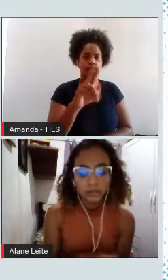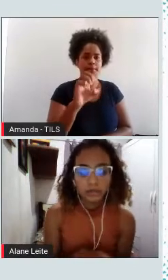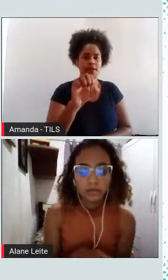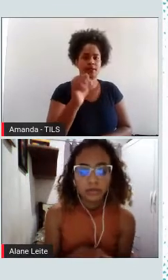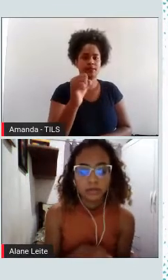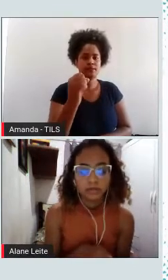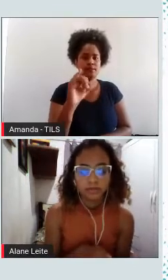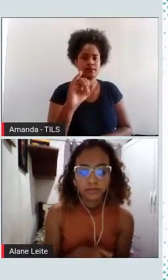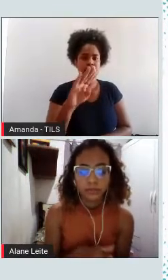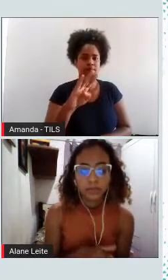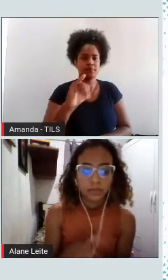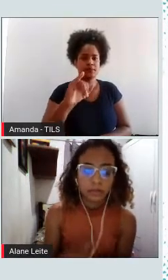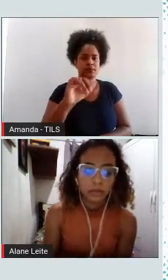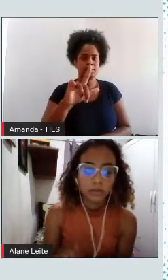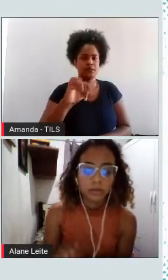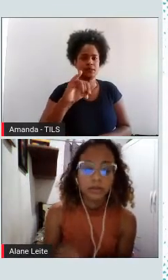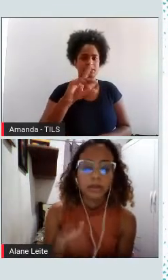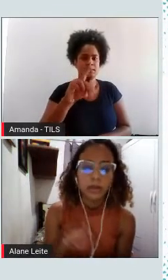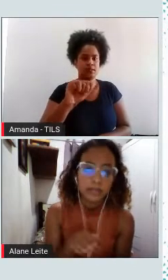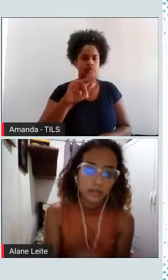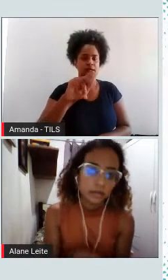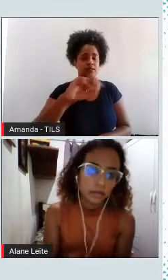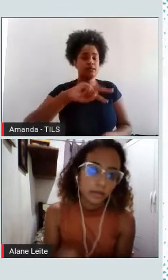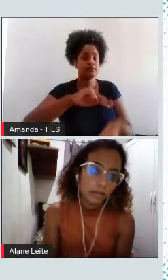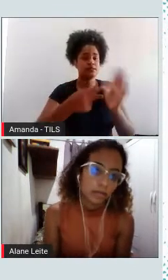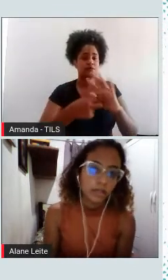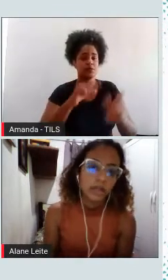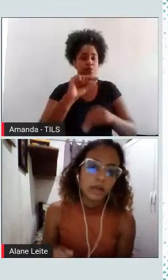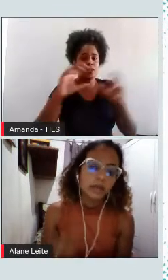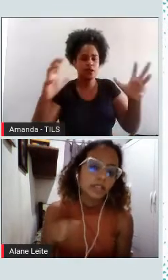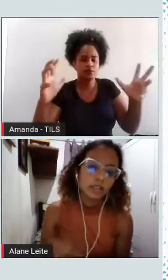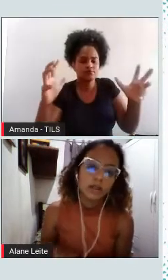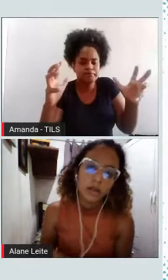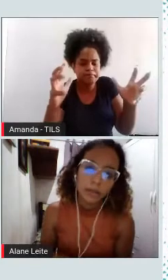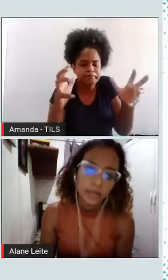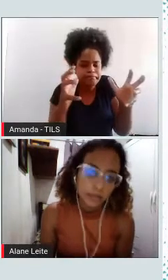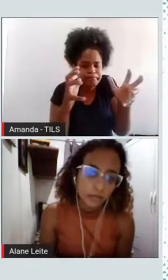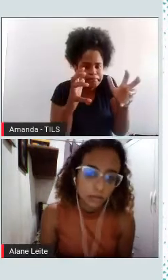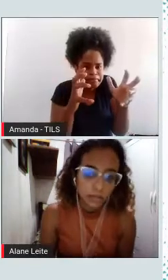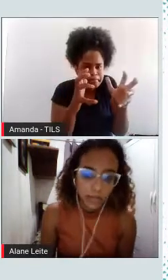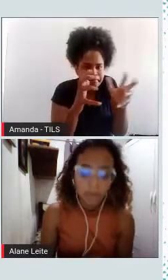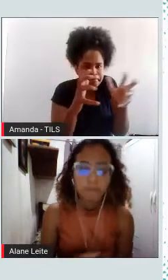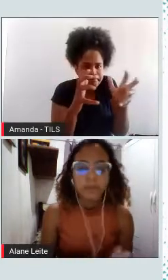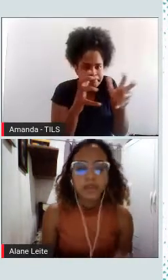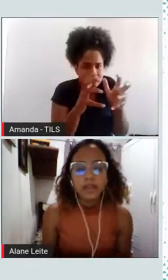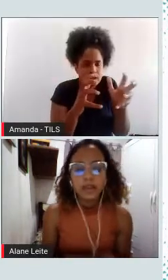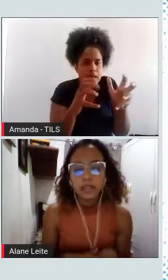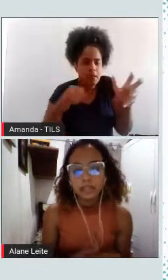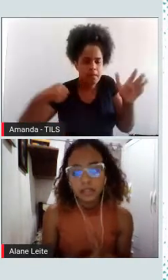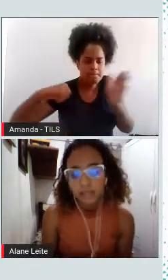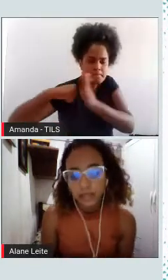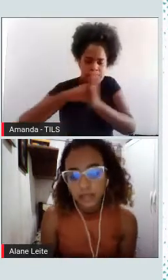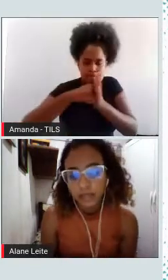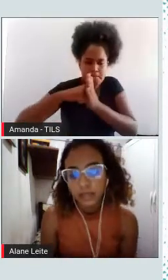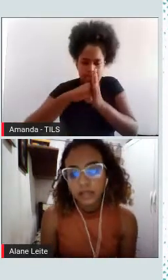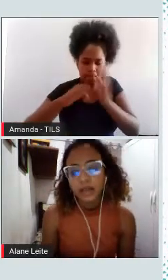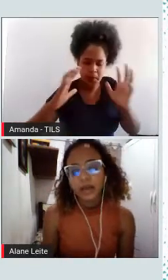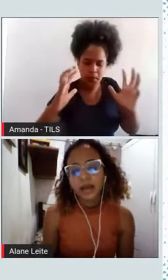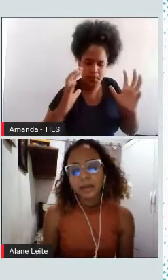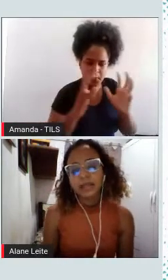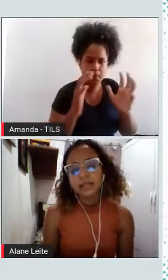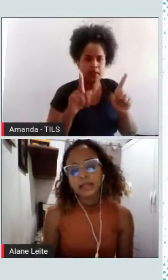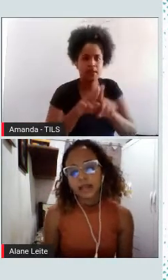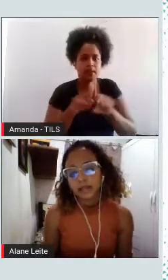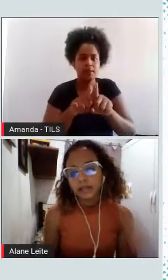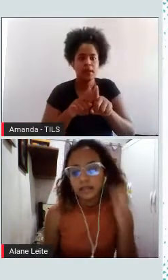reduz o seu volume sob uma ação de uma força, quando a gente coloca pressão sobre ela. E a elasticidade, que